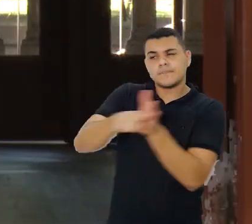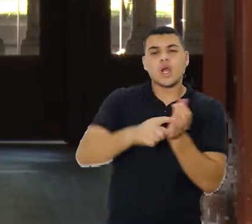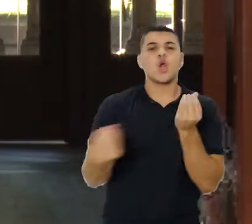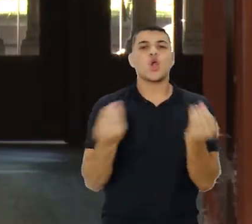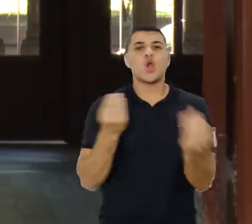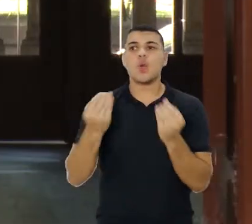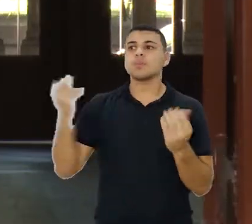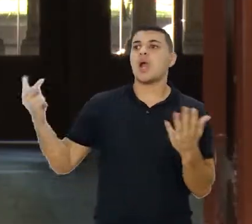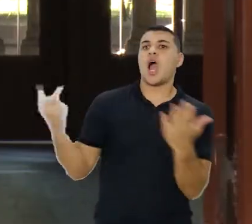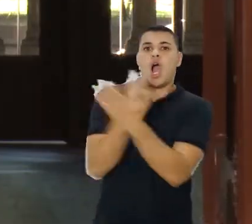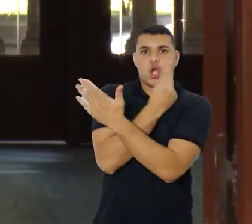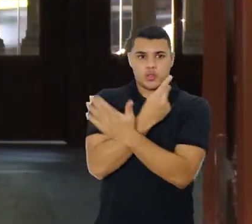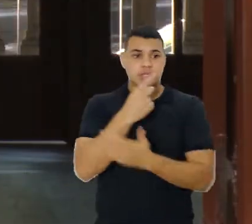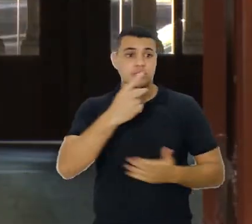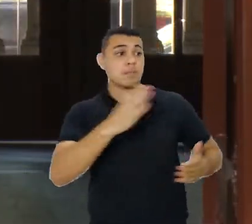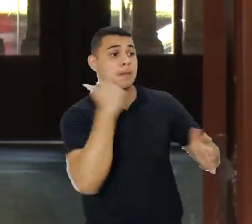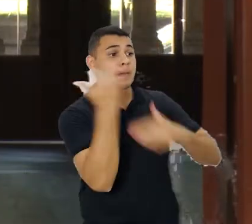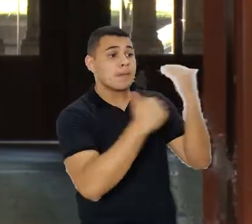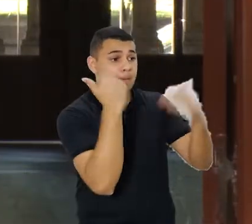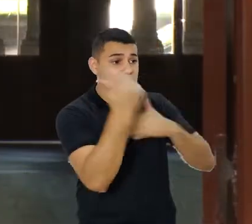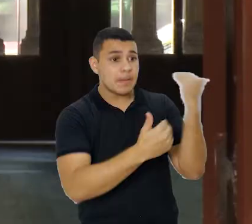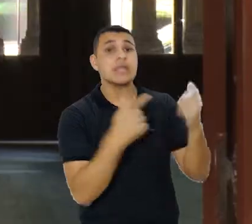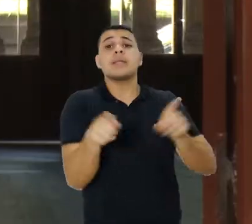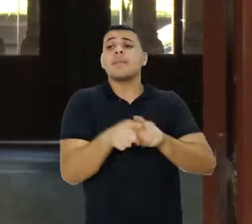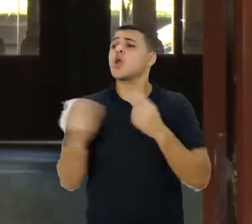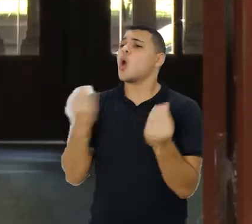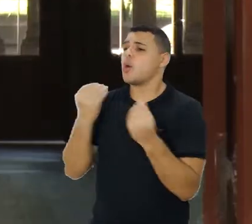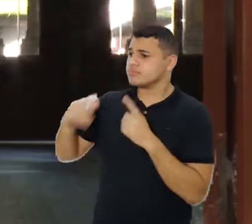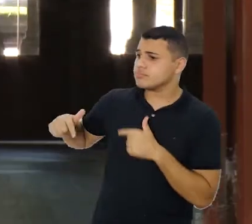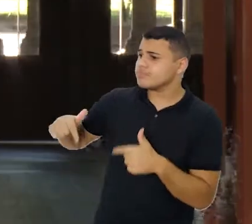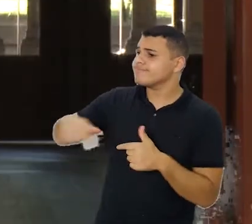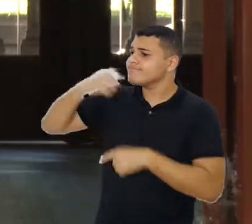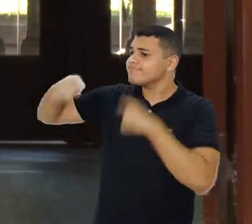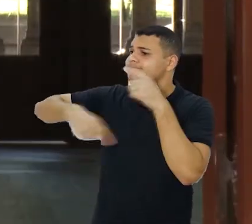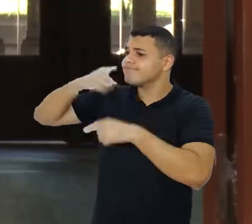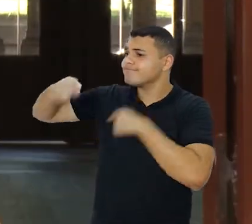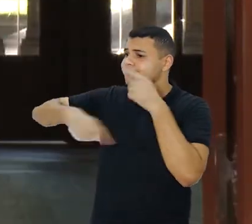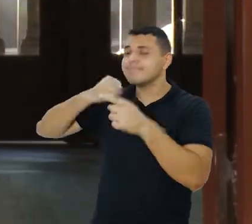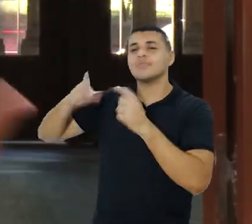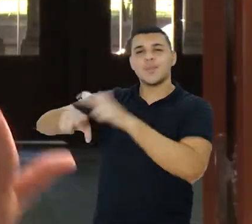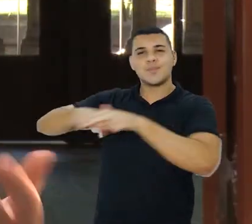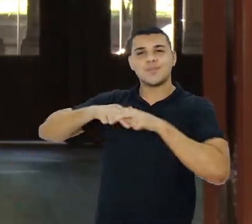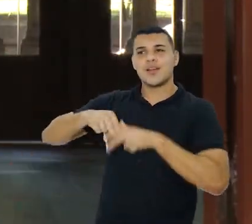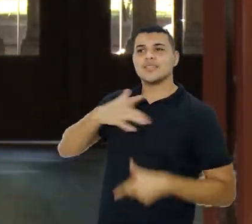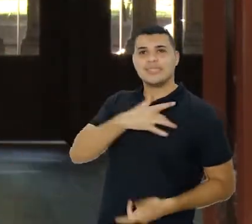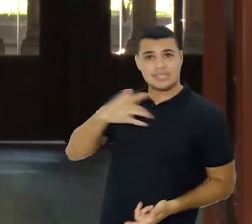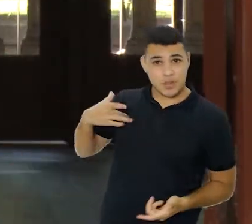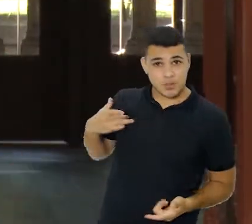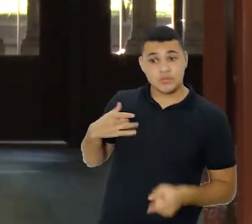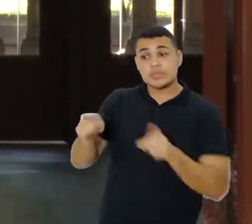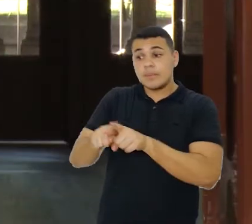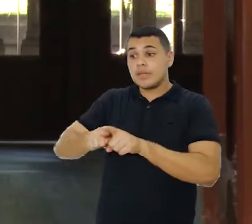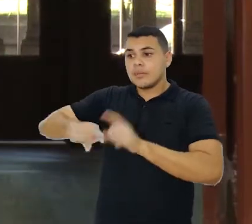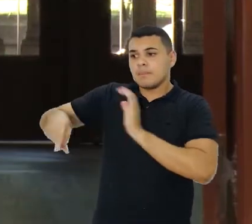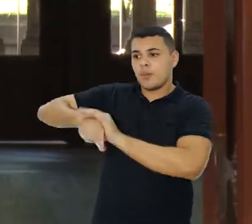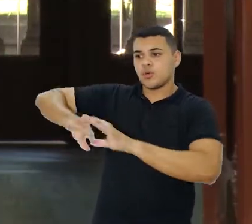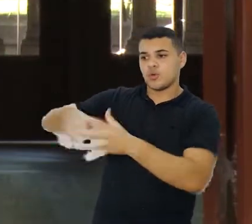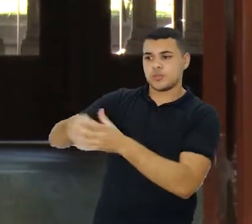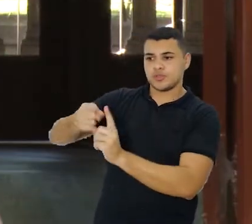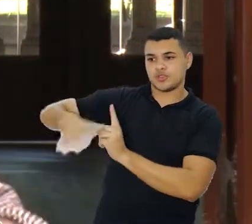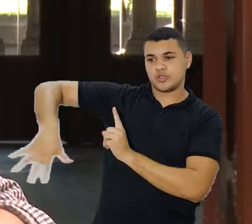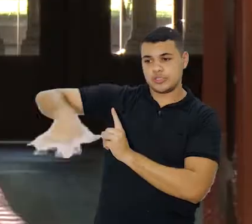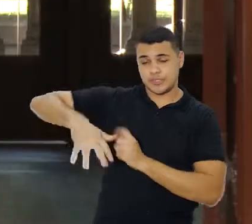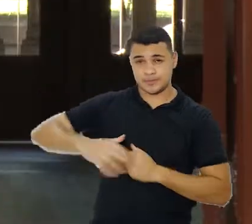morbidade e não só o impacto da mortalidade, né, sobre o estado de saúde de uma